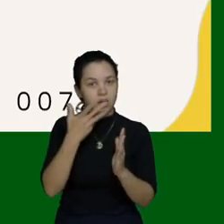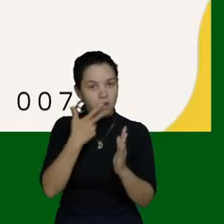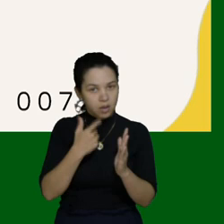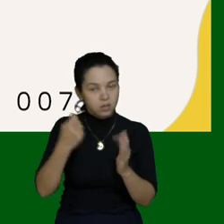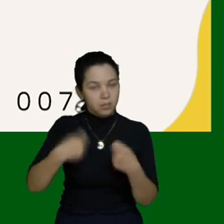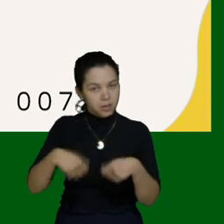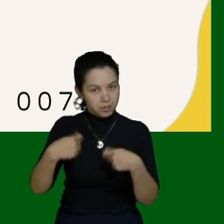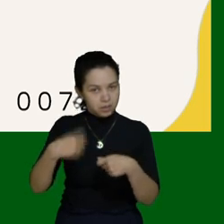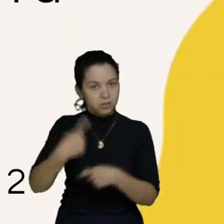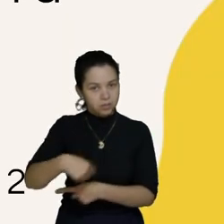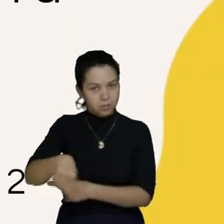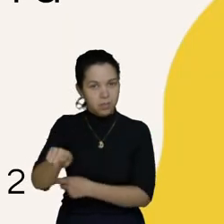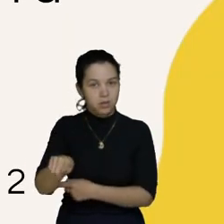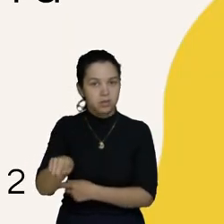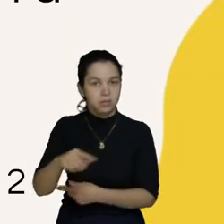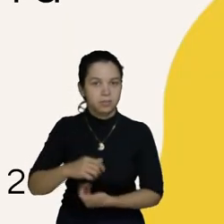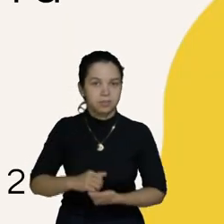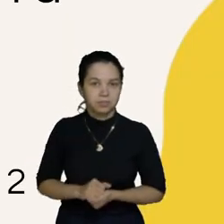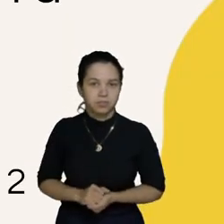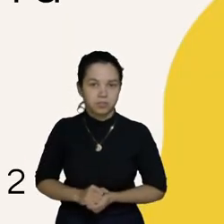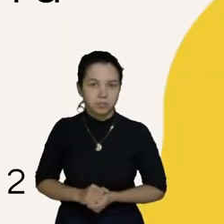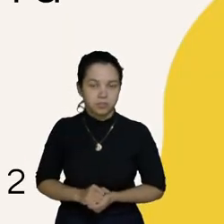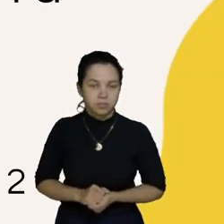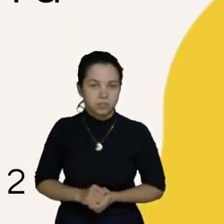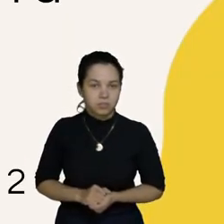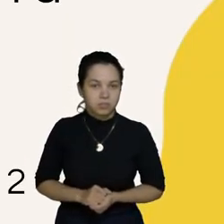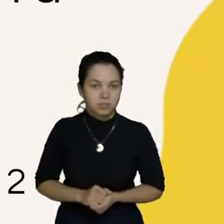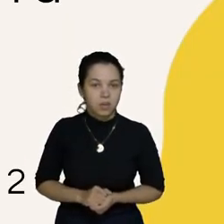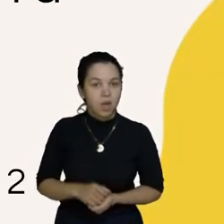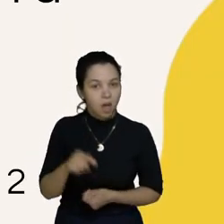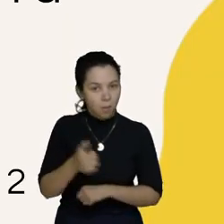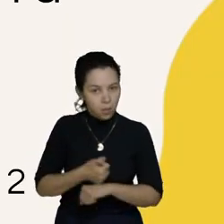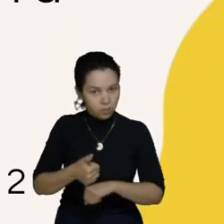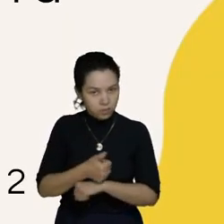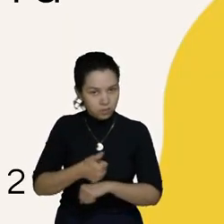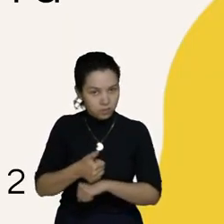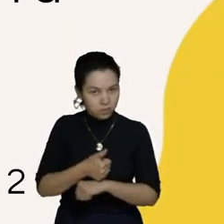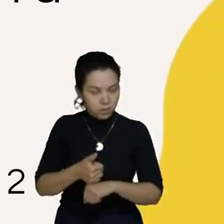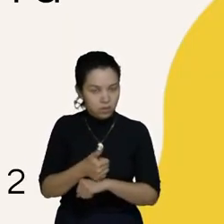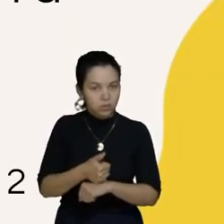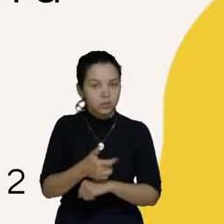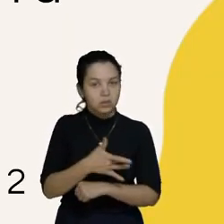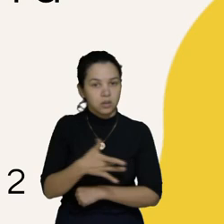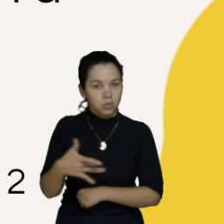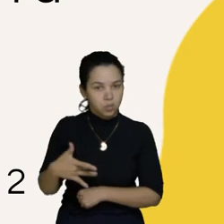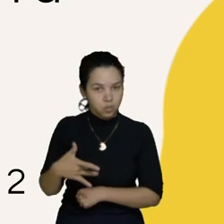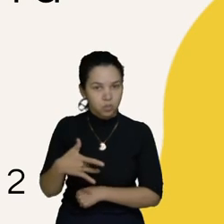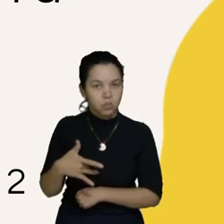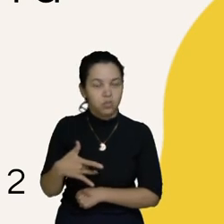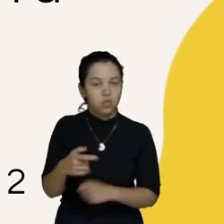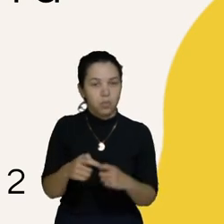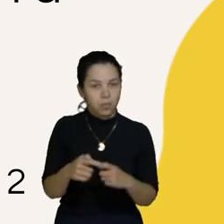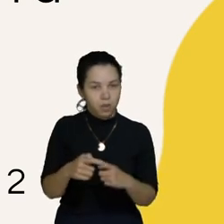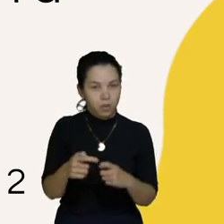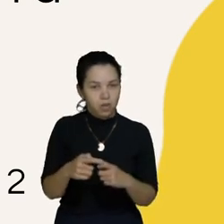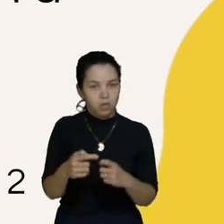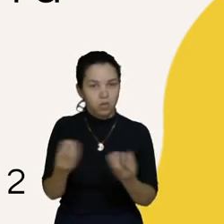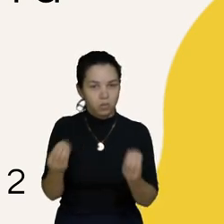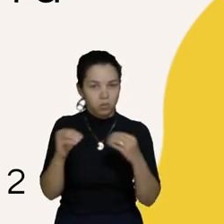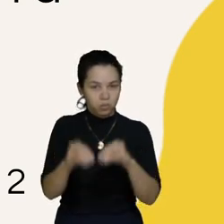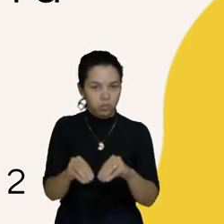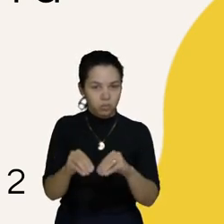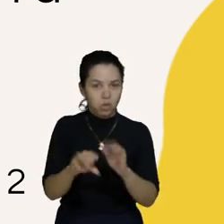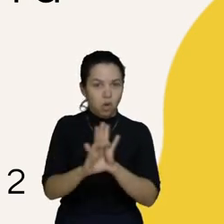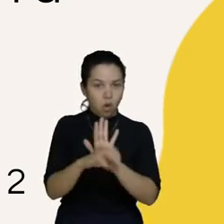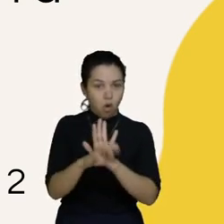Unificado dessa agenda que o profissional de saúde vai lançar no sistema vai lançar no sisreg é o 030